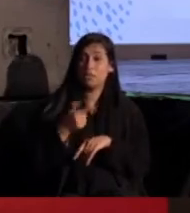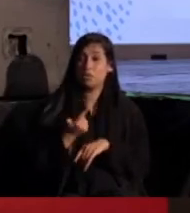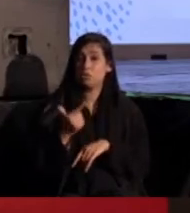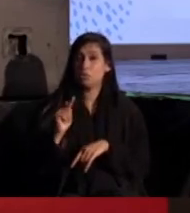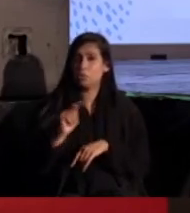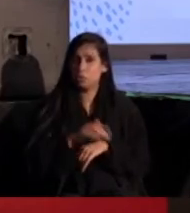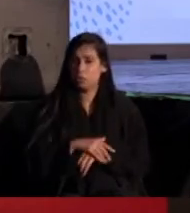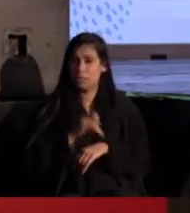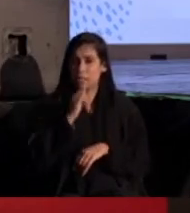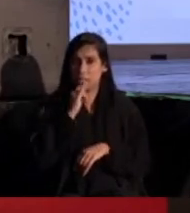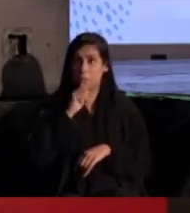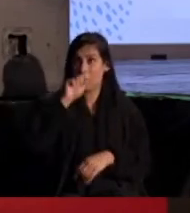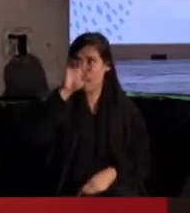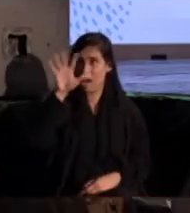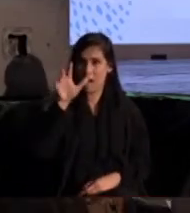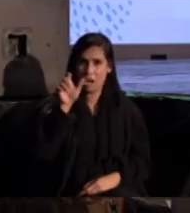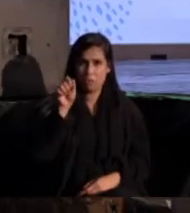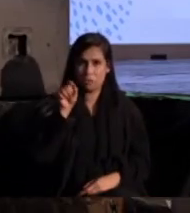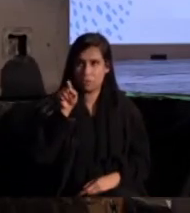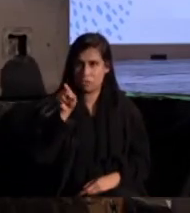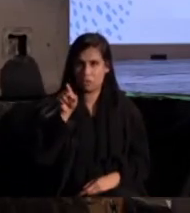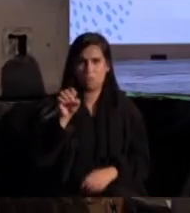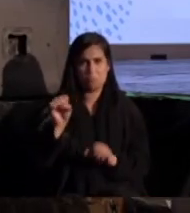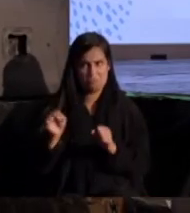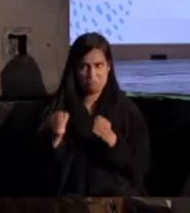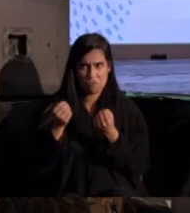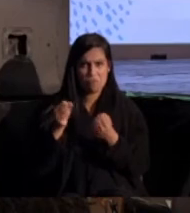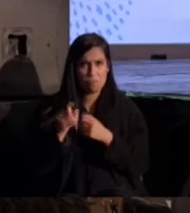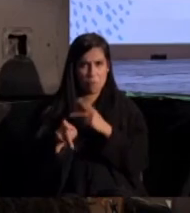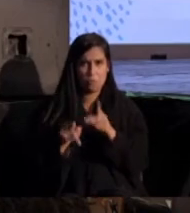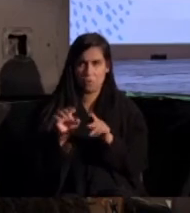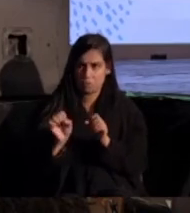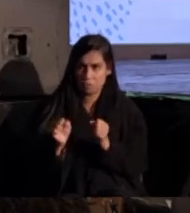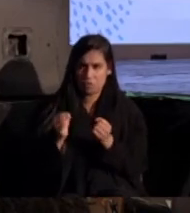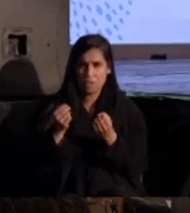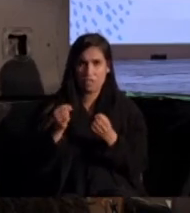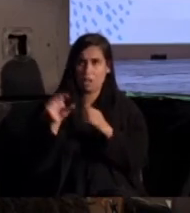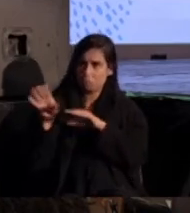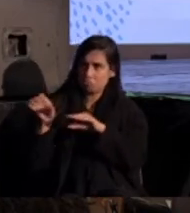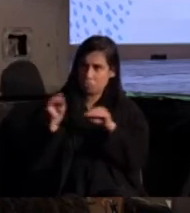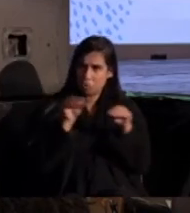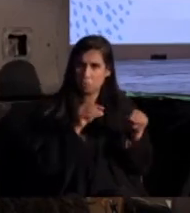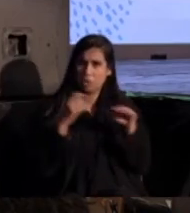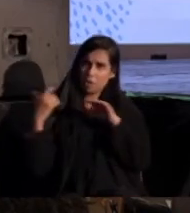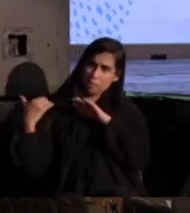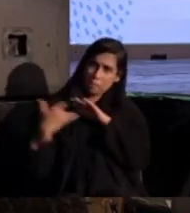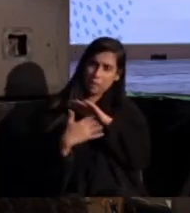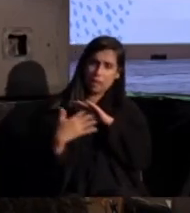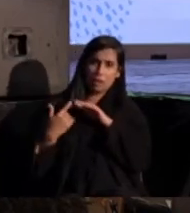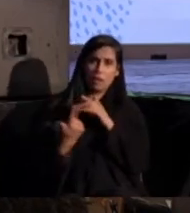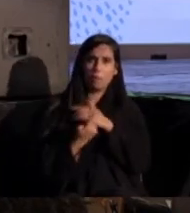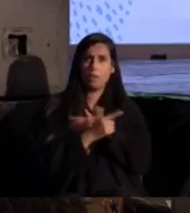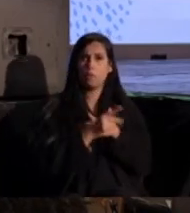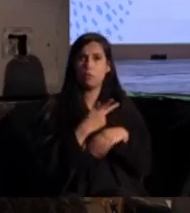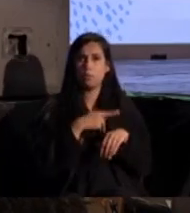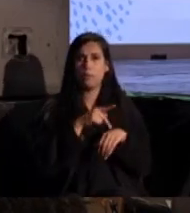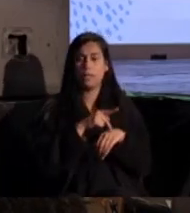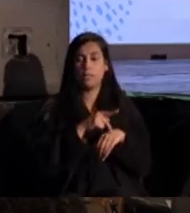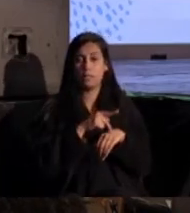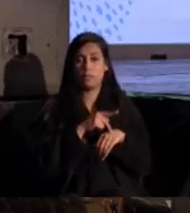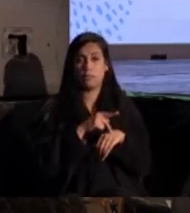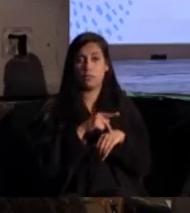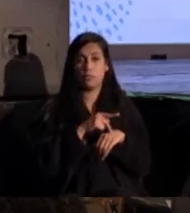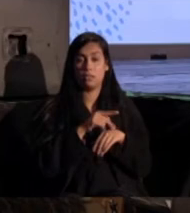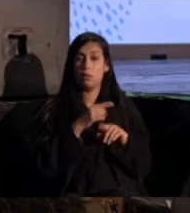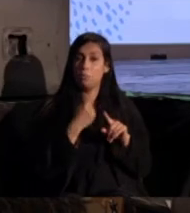África para poder fazer isso. Imagina, trazer gente da África é uma forma tão polida, né? De dizer, elas foram